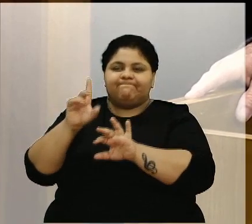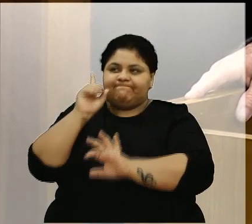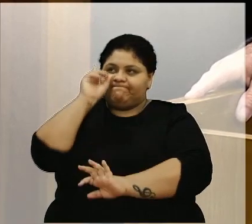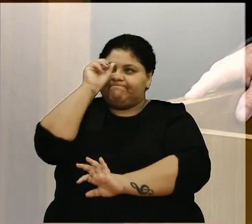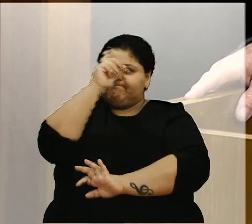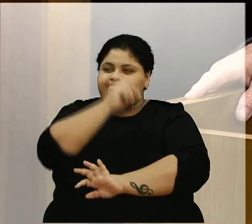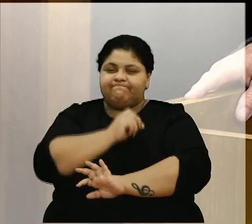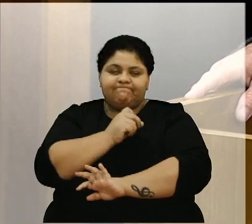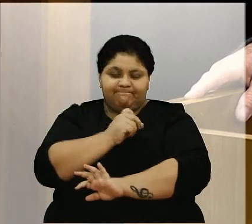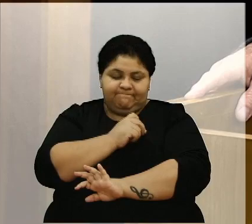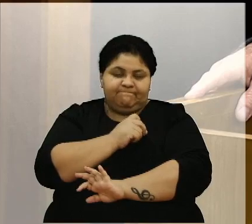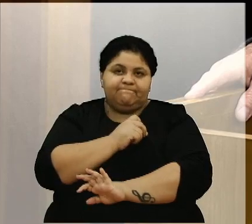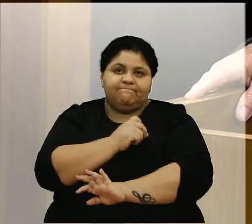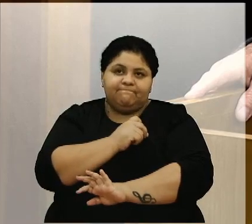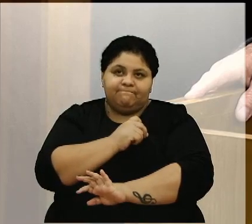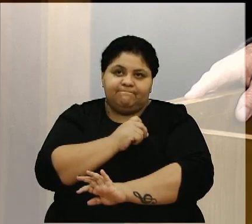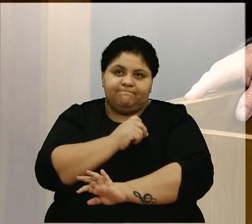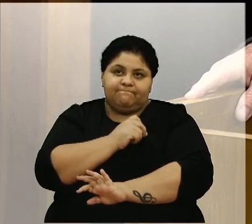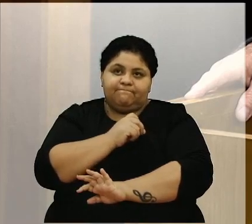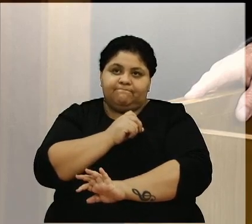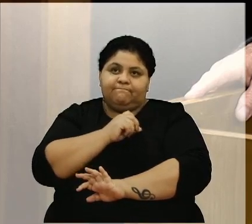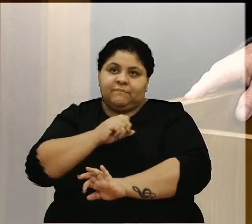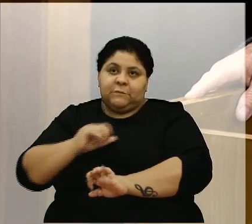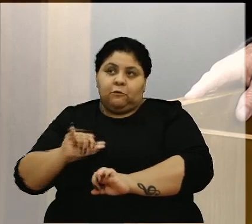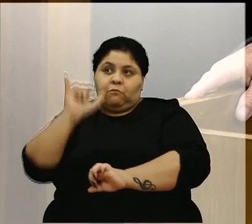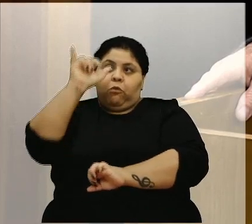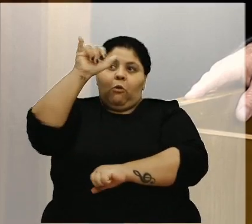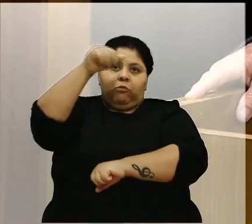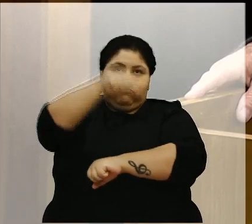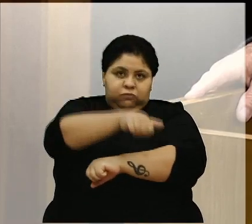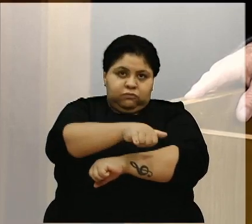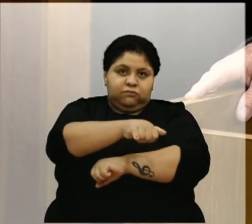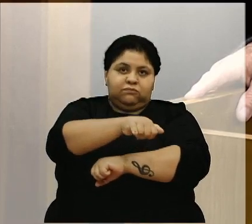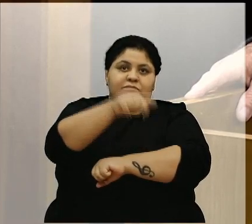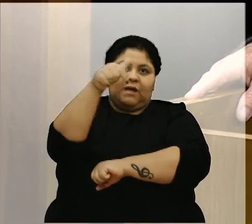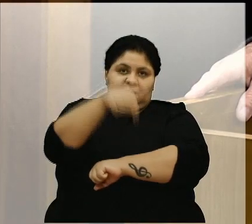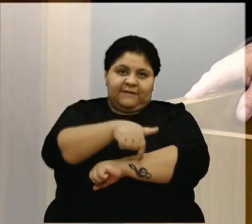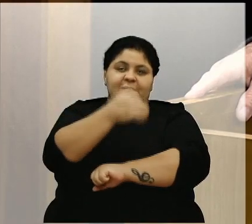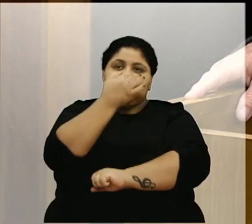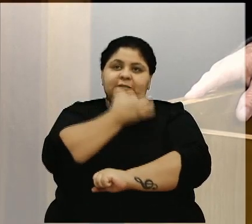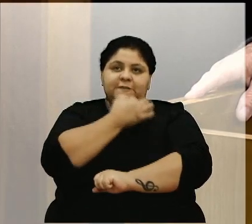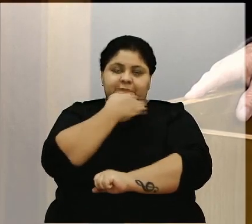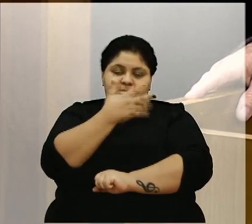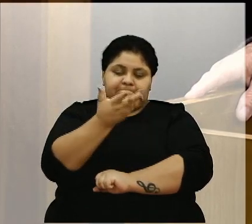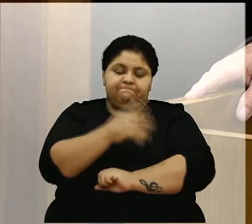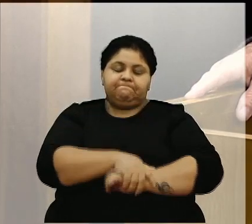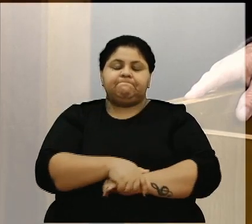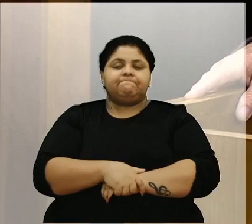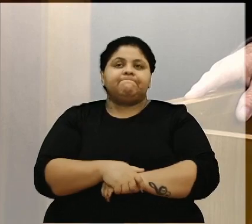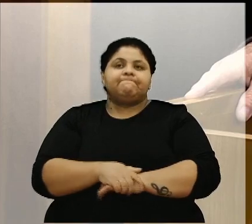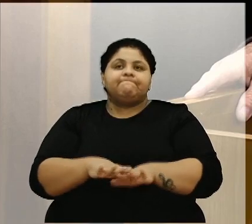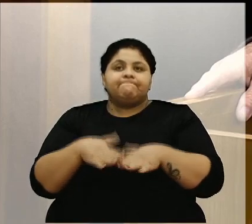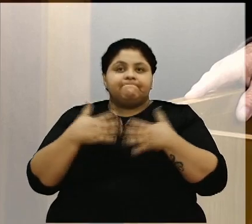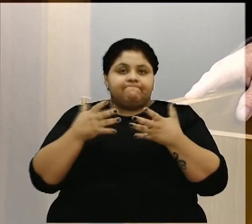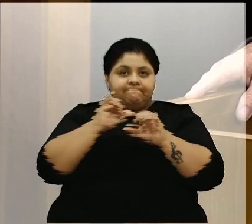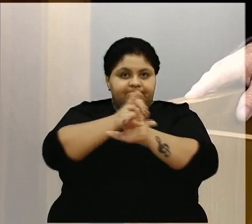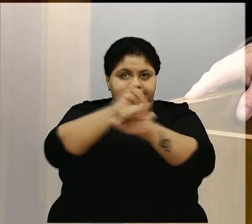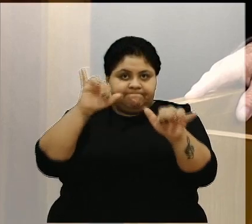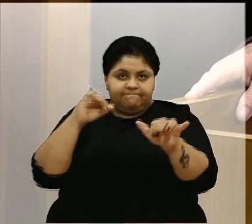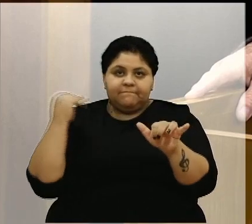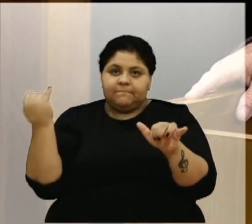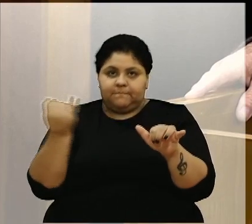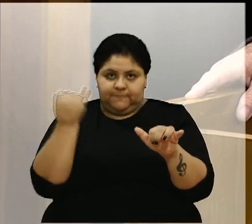dificultou a pouso, enfim, a decolagem e outros movimentos. Então, é uma notícia